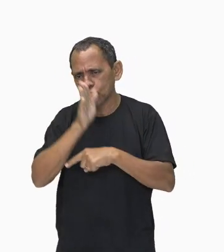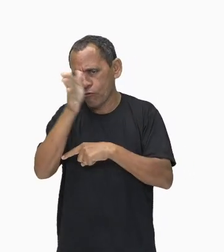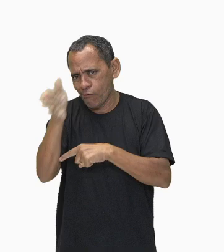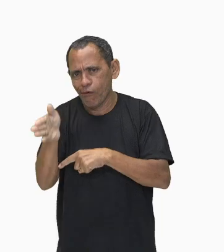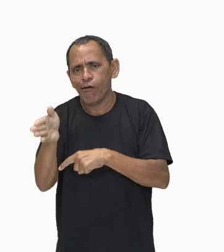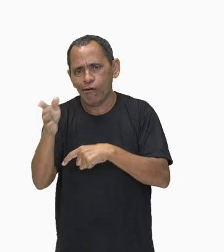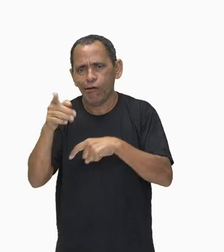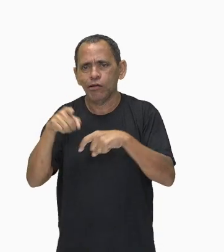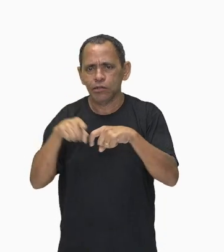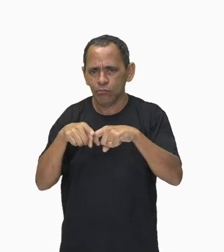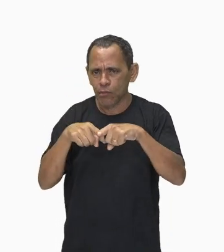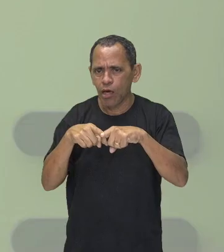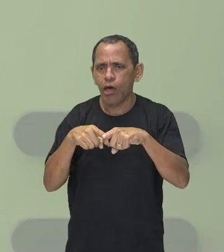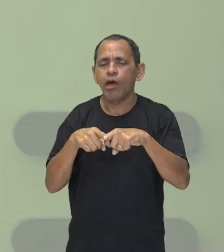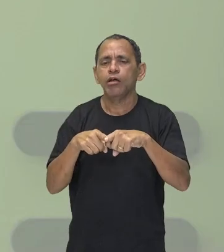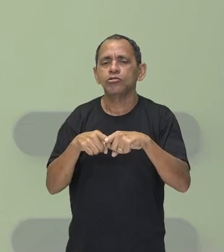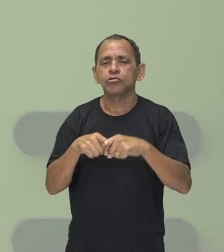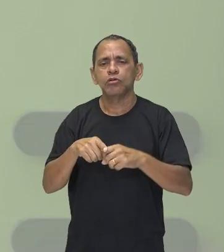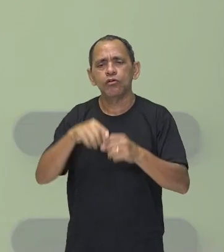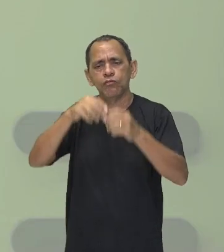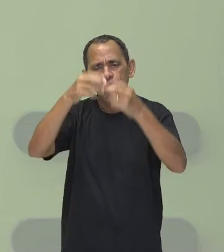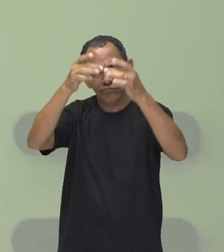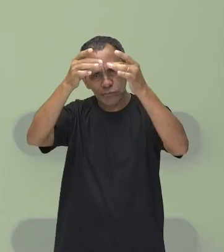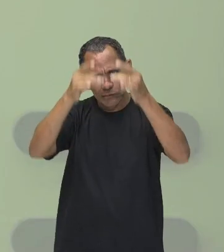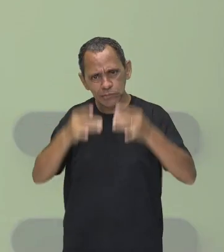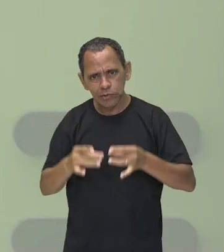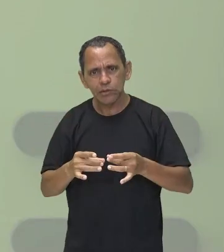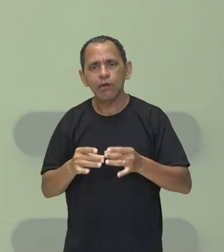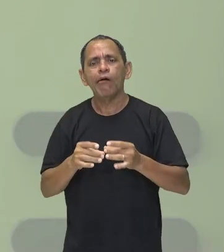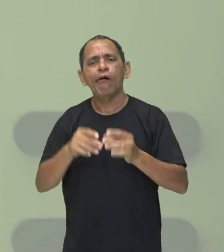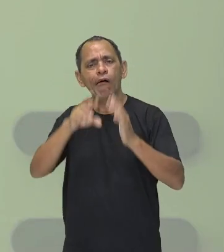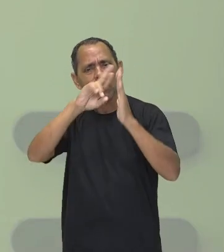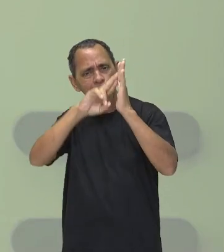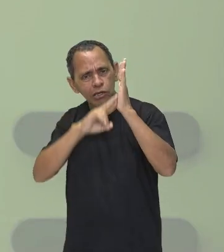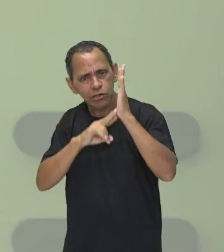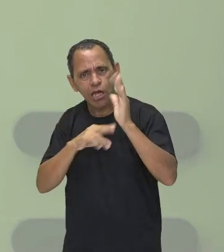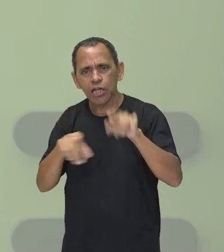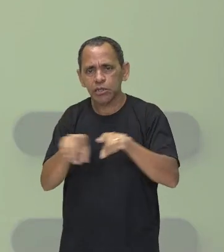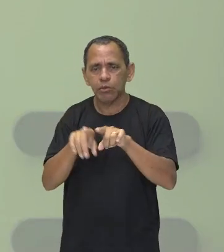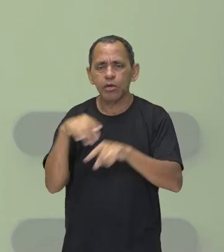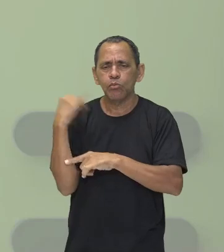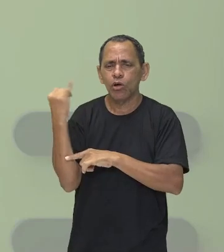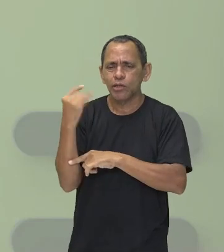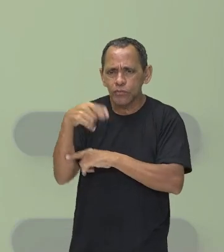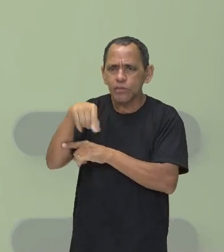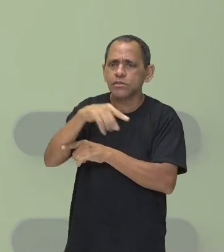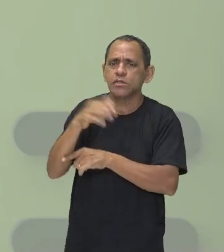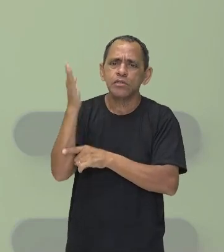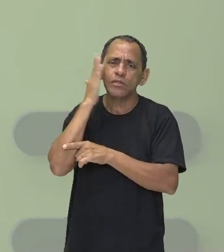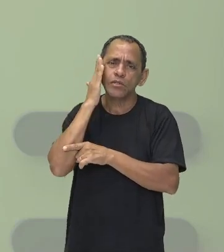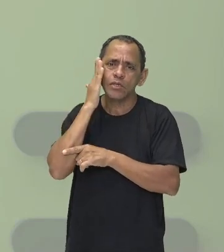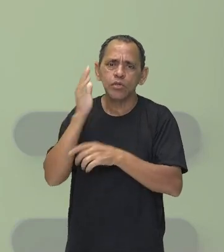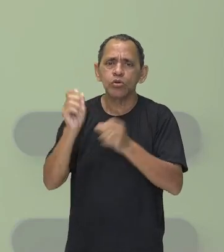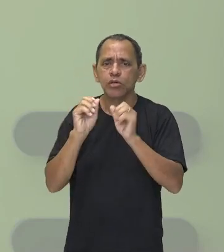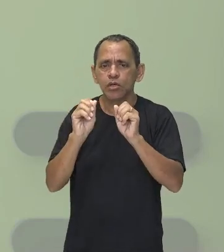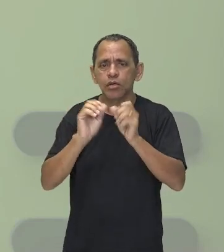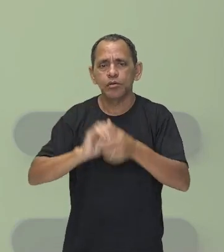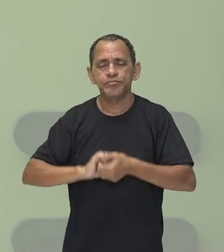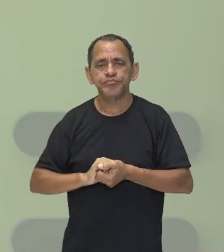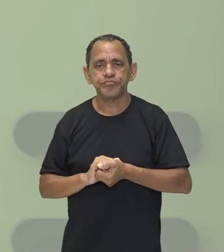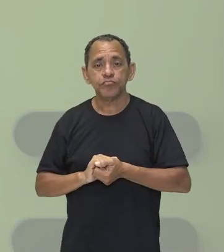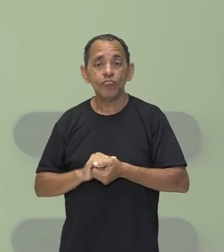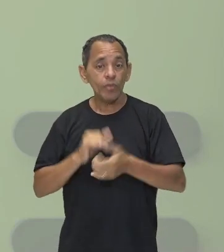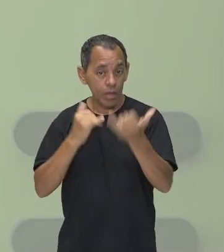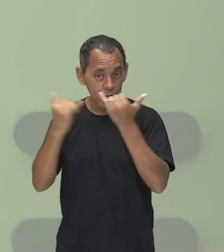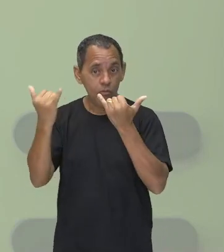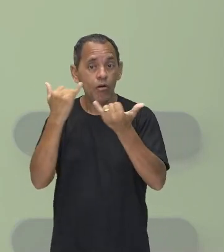e os tratamentos adequados. Então, é importante que vocês entendam, né, saibam discernir essas informações para